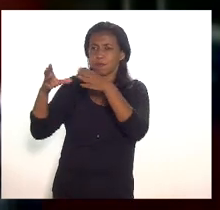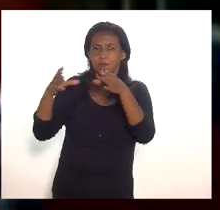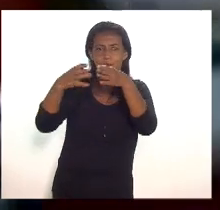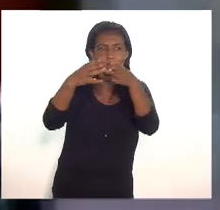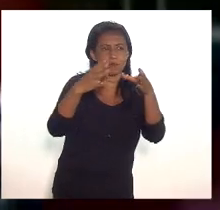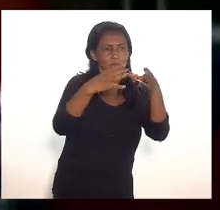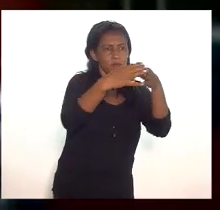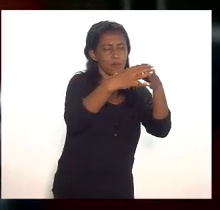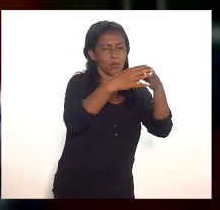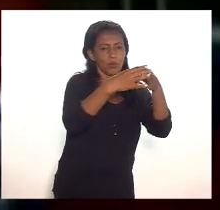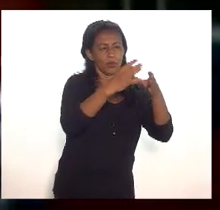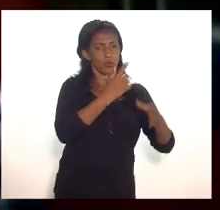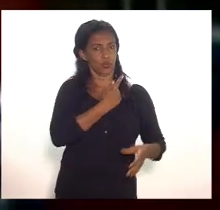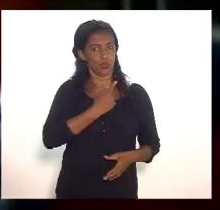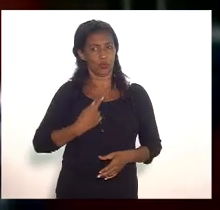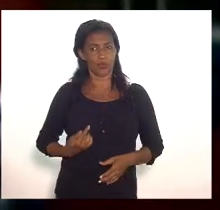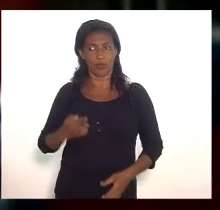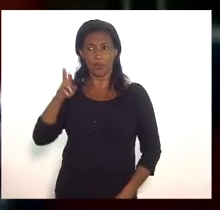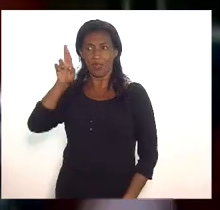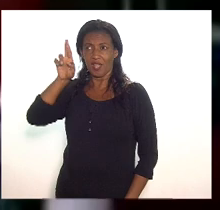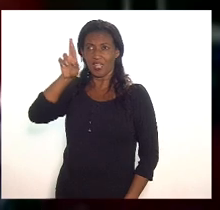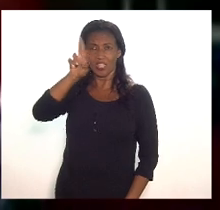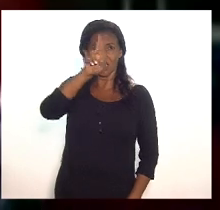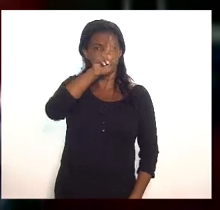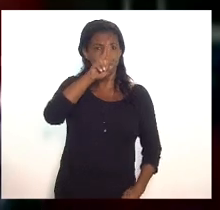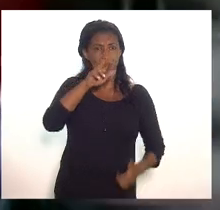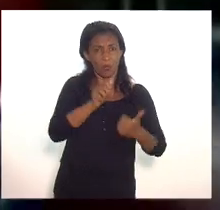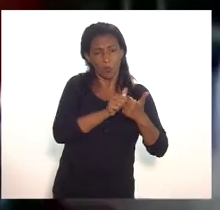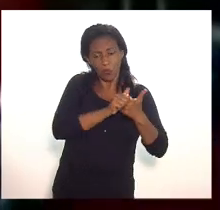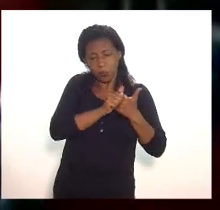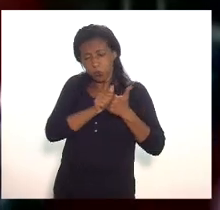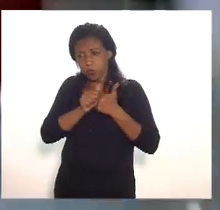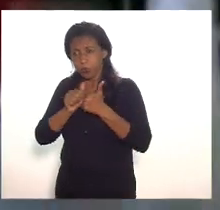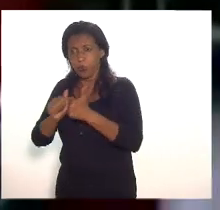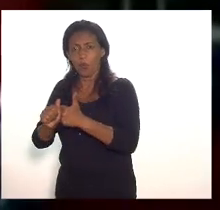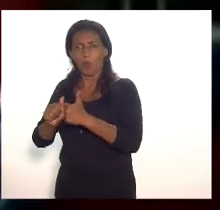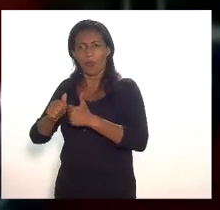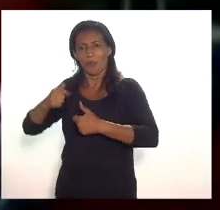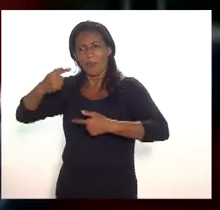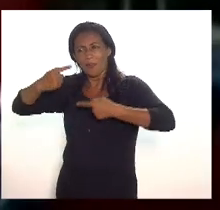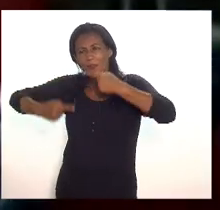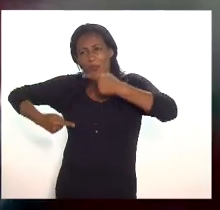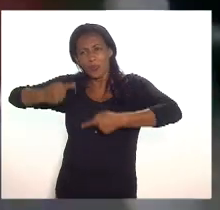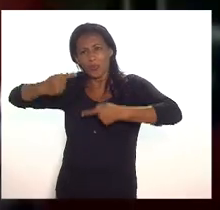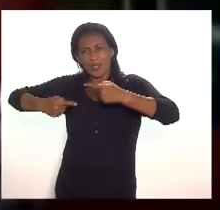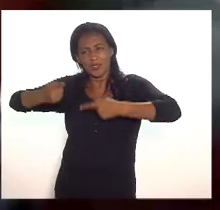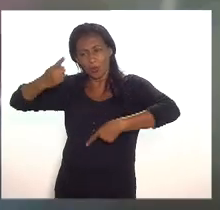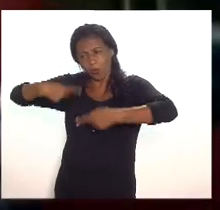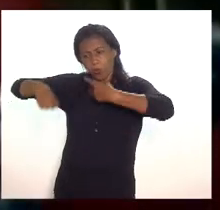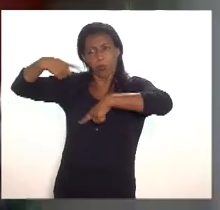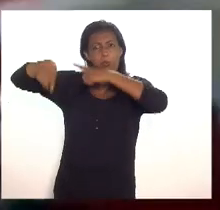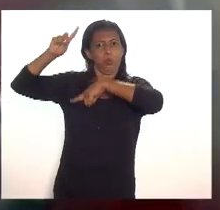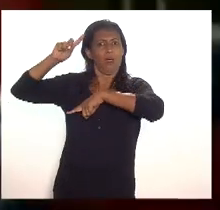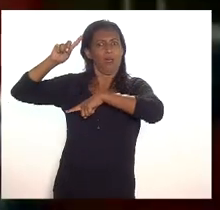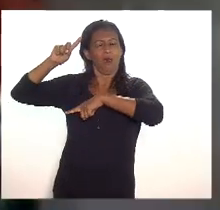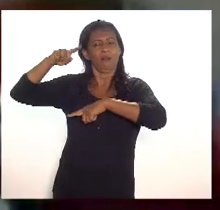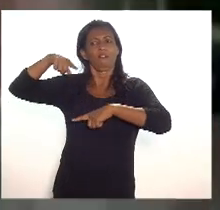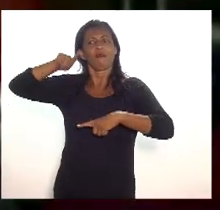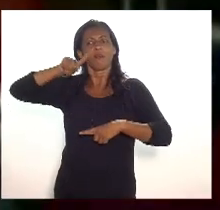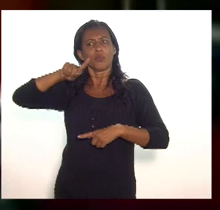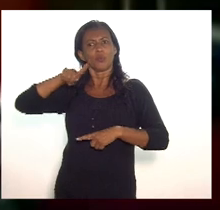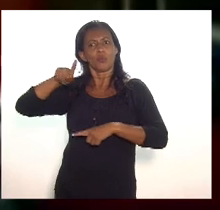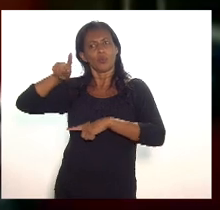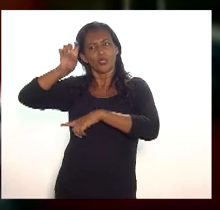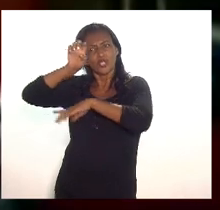governo responsáveis por conduzir uma política que restabeleça para o Estado do Rio